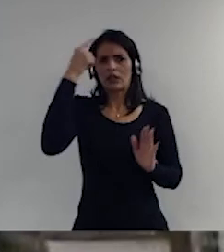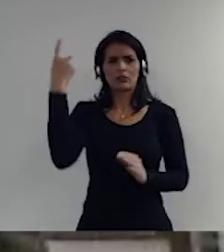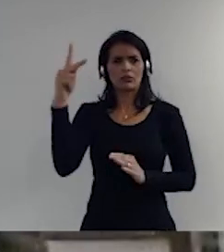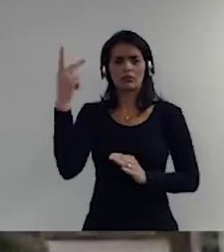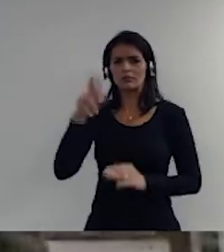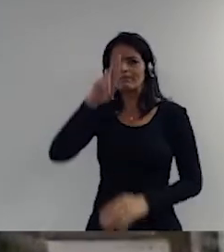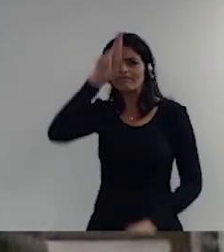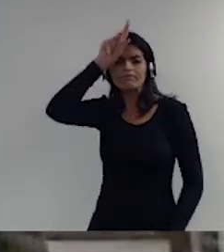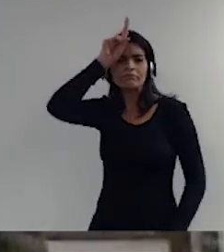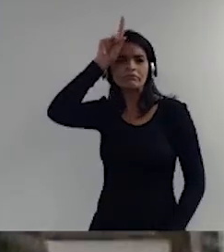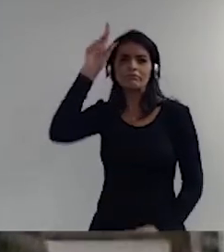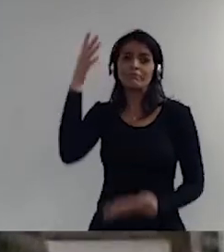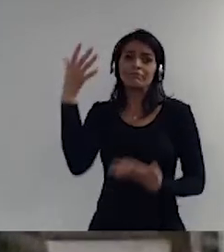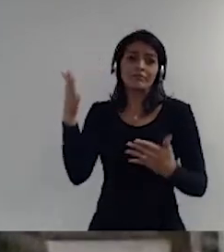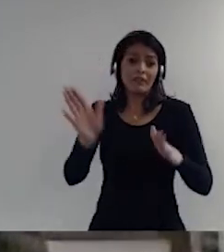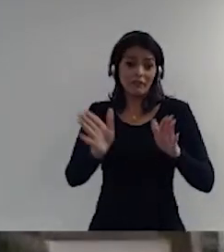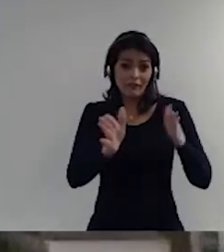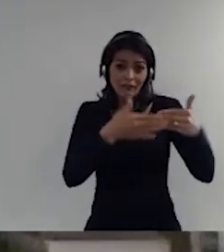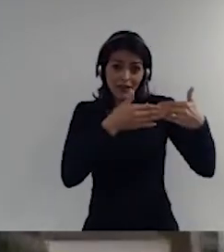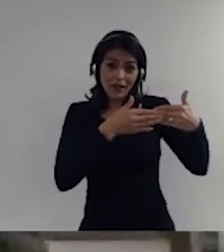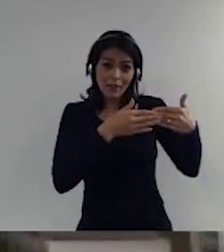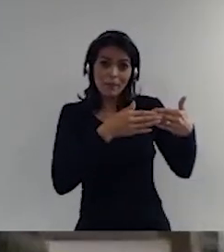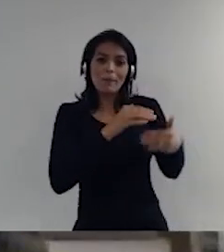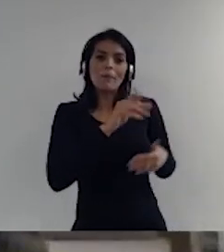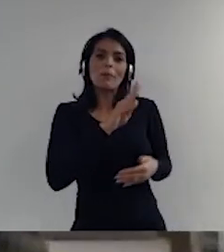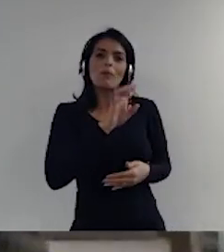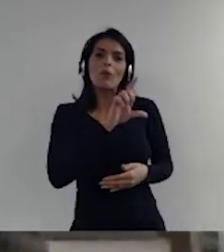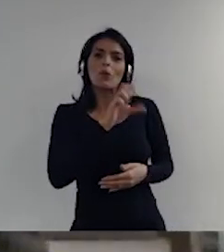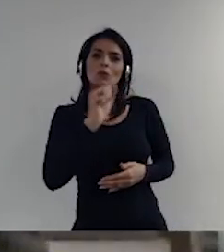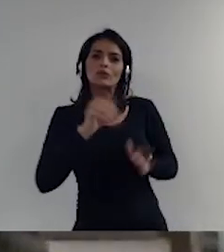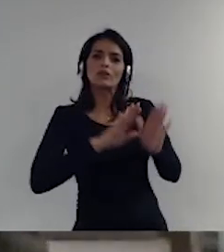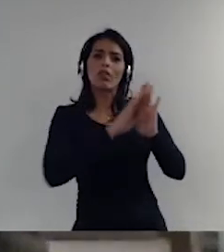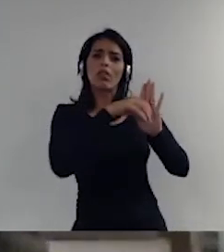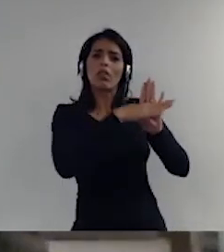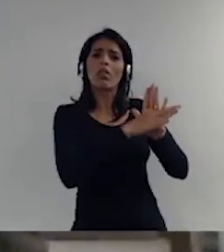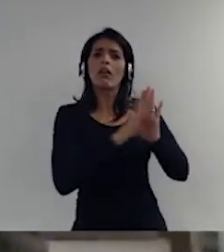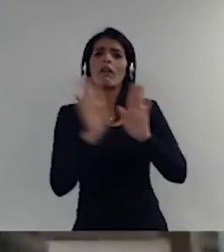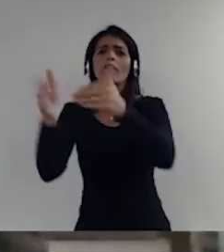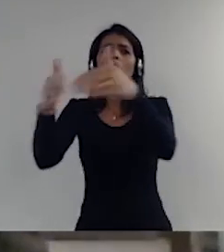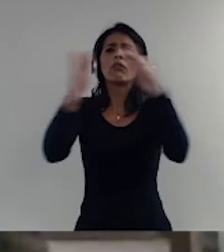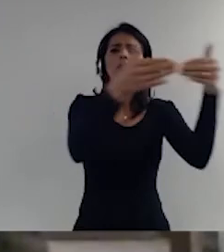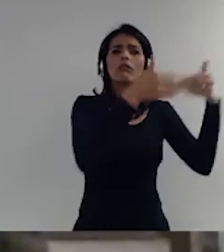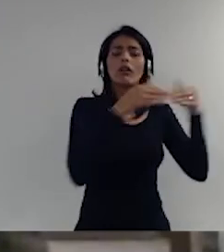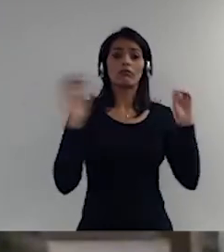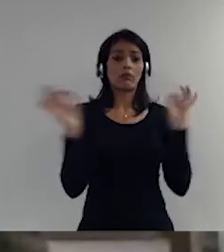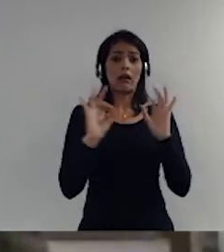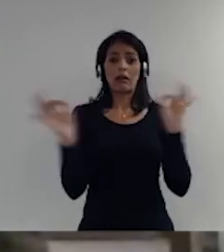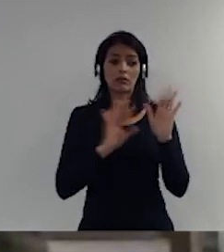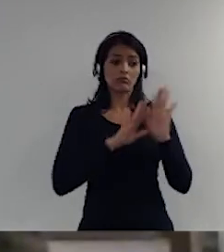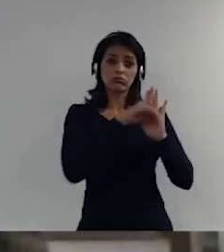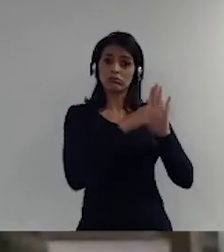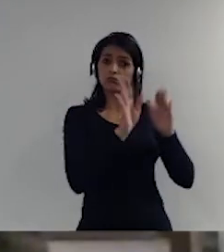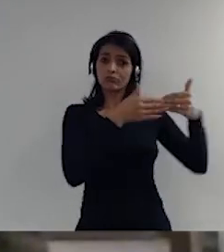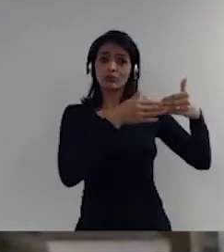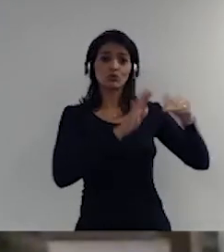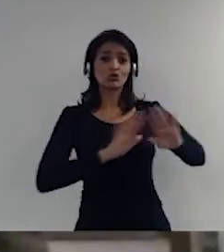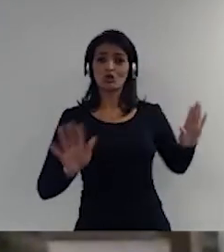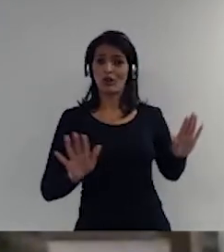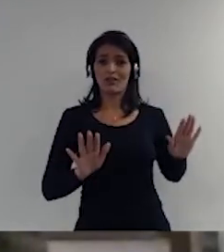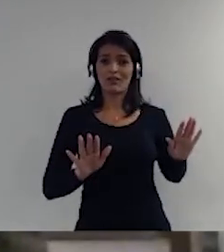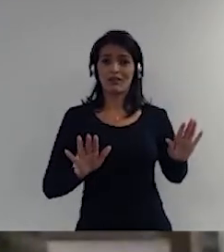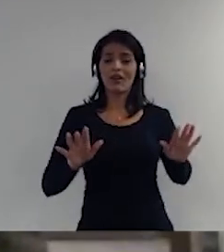absolutamente equivocada. Quem fecha a Bolsa não fecha nada, fecha apenas a Bolsa e não fecha o mercado, ou seja, não extingue